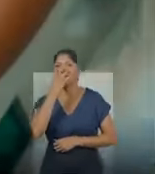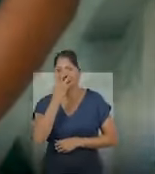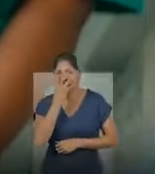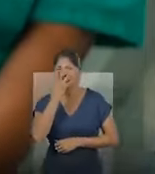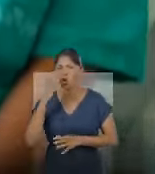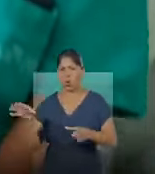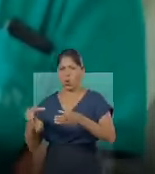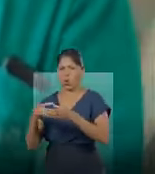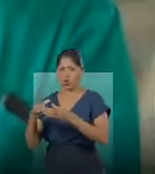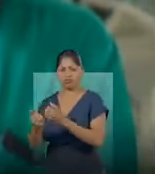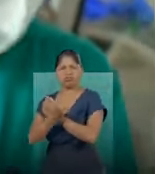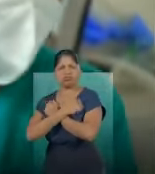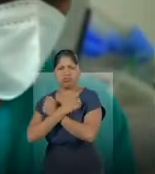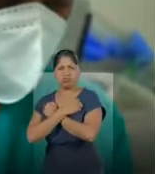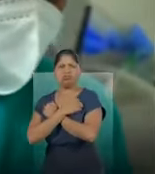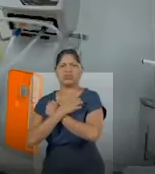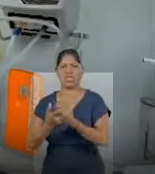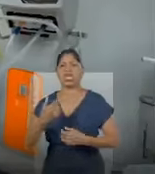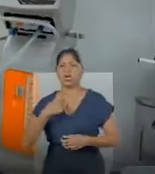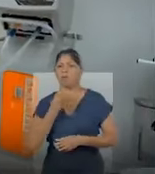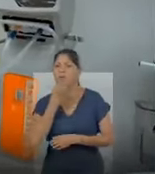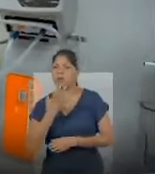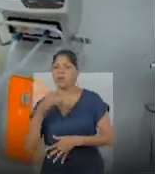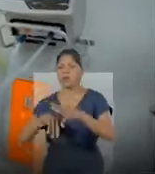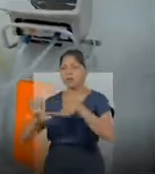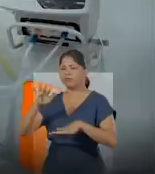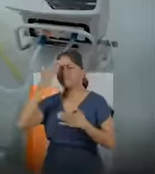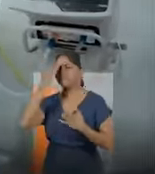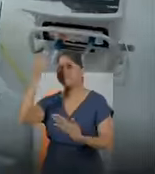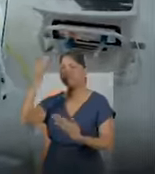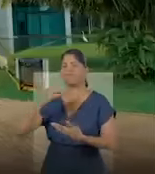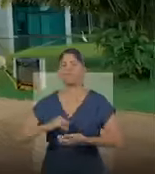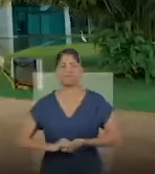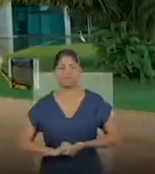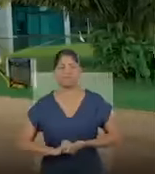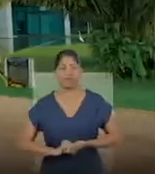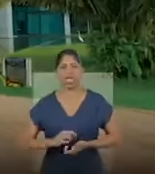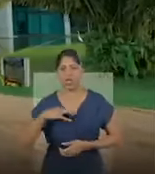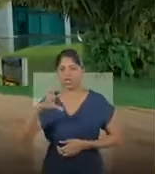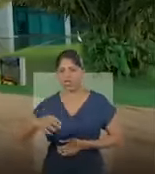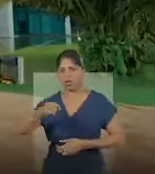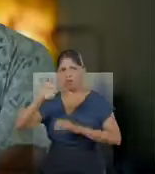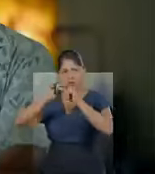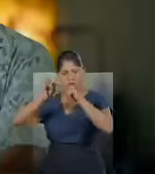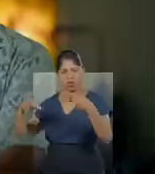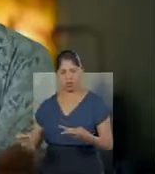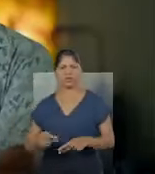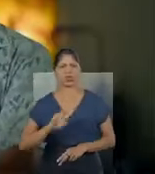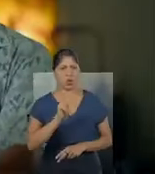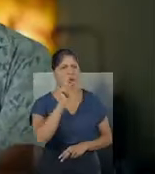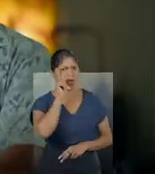equipe me abraçou, fui muito bem atendido, graças a Deus. Eu fui salvo no hangar. O